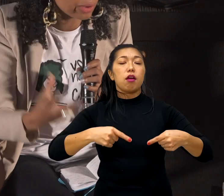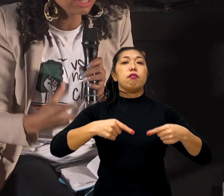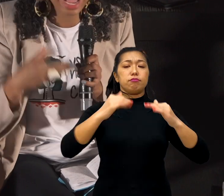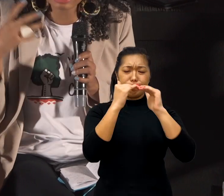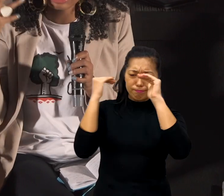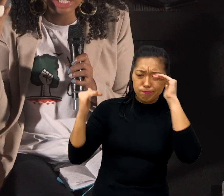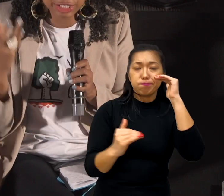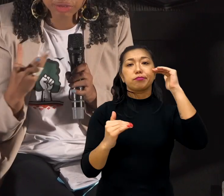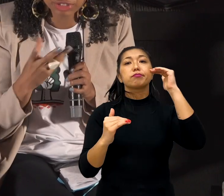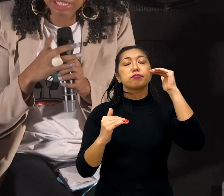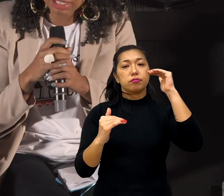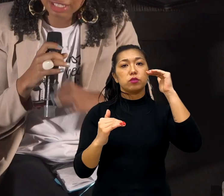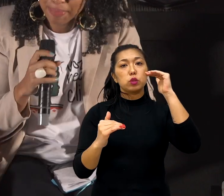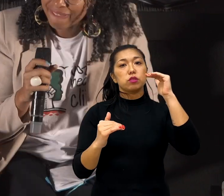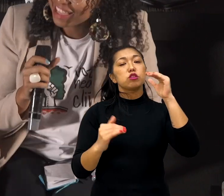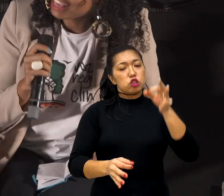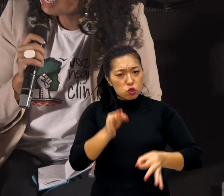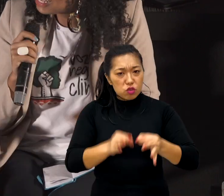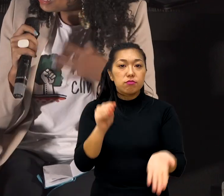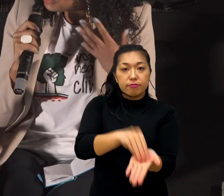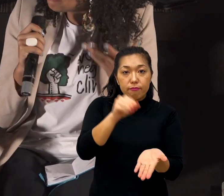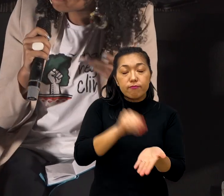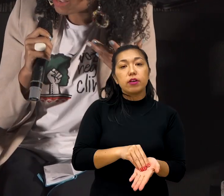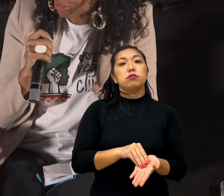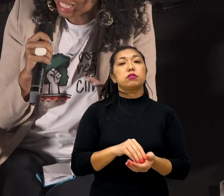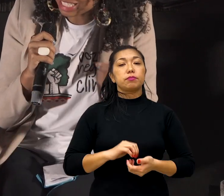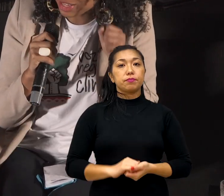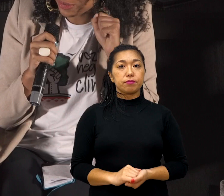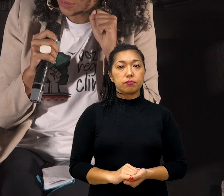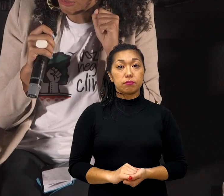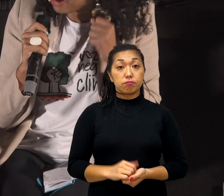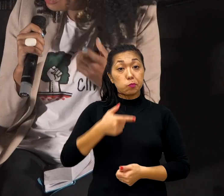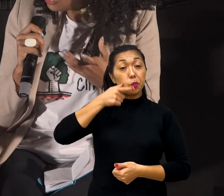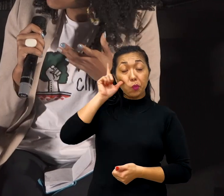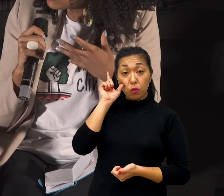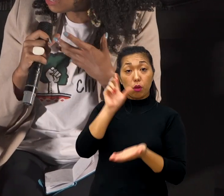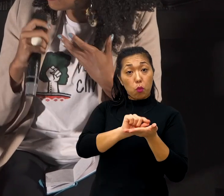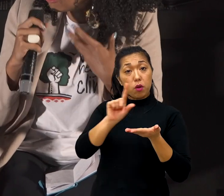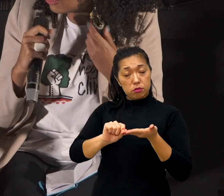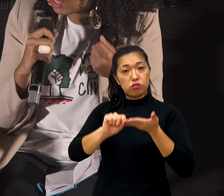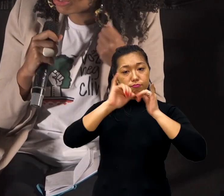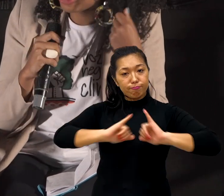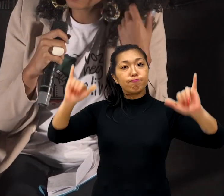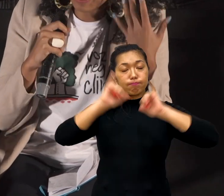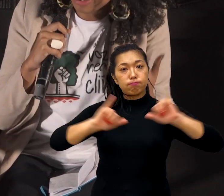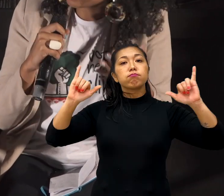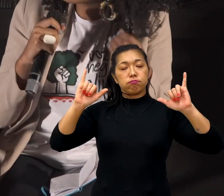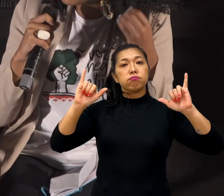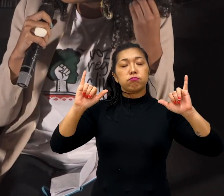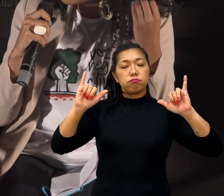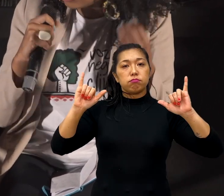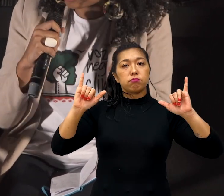de desigualdades, de injustiças. E ontem saiu um artigo seu, construído com